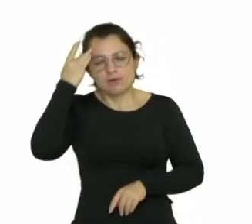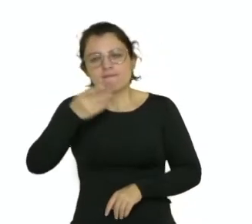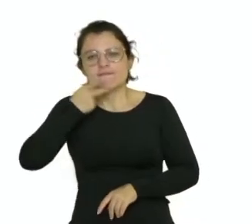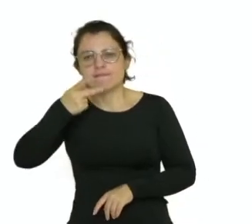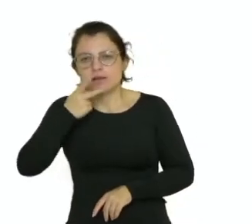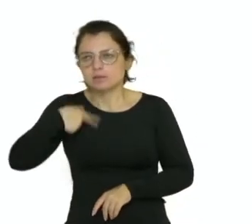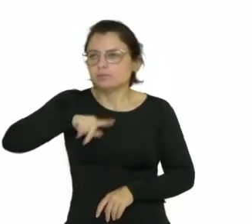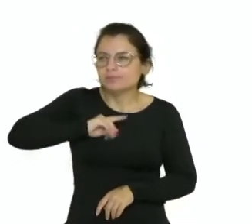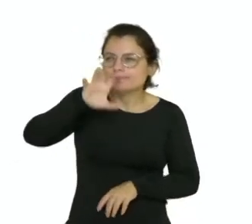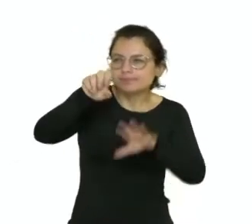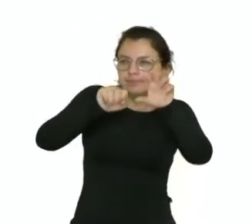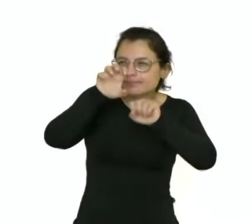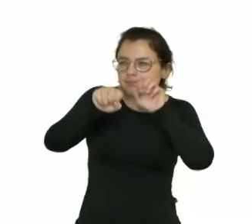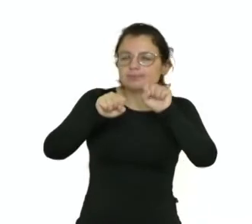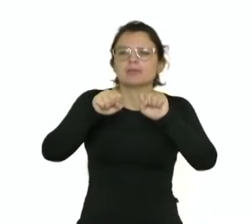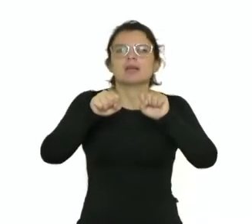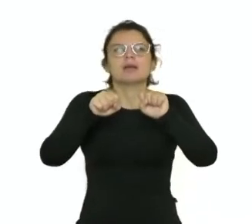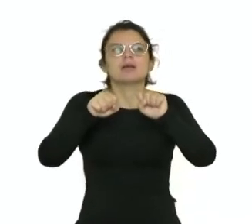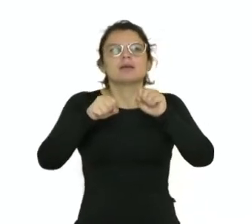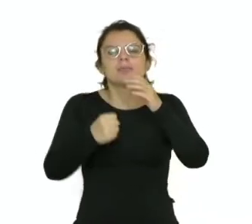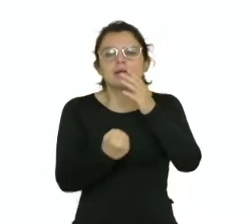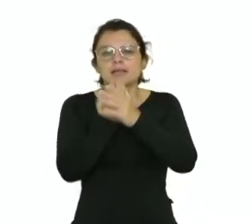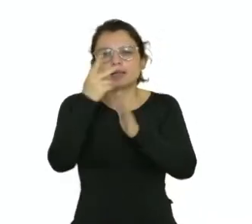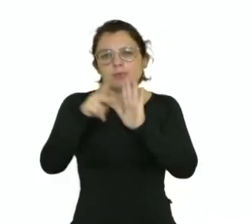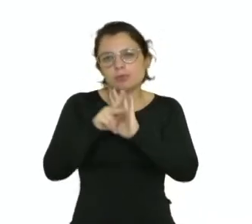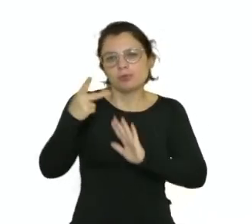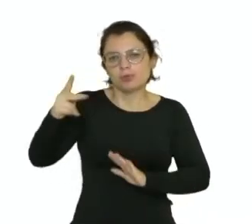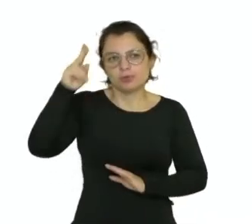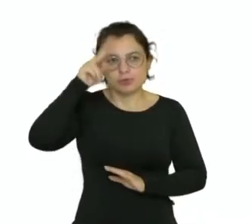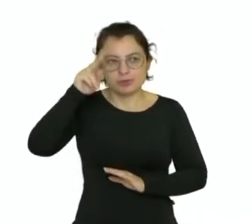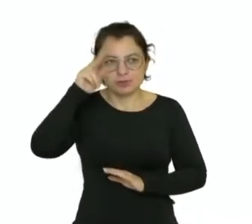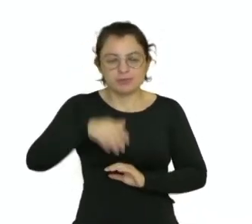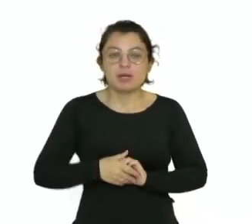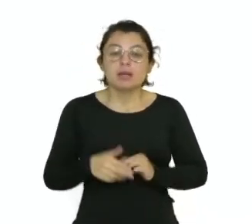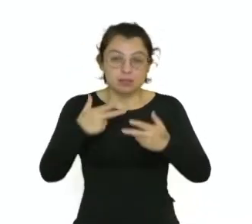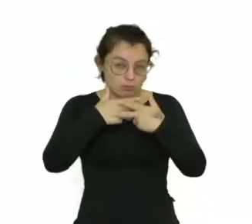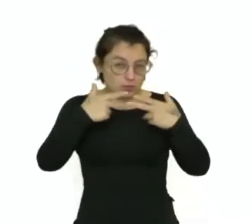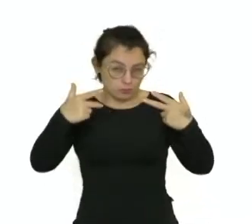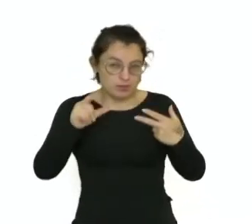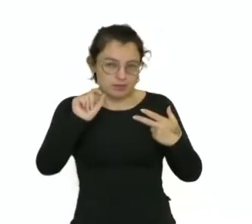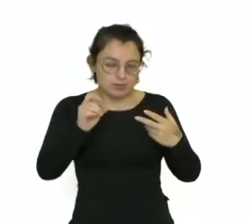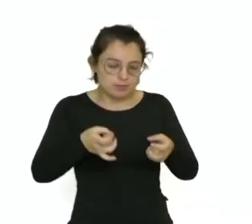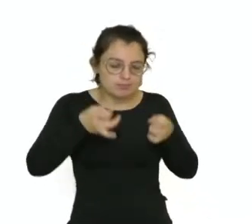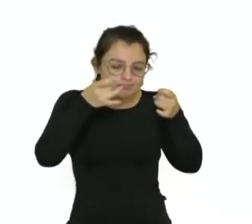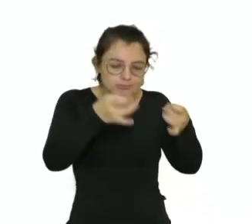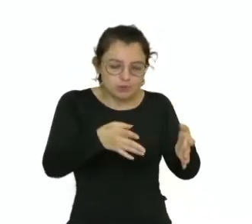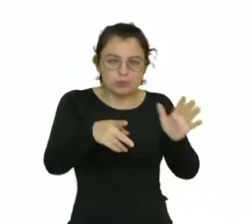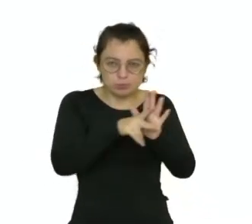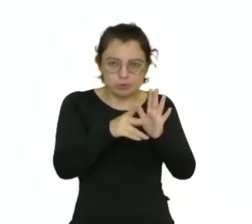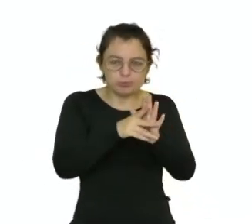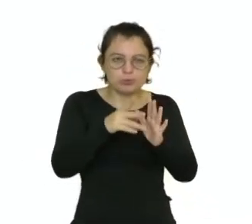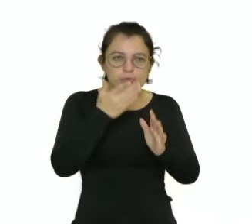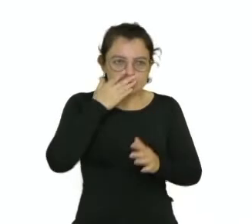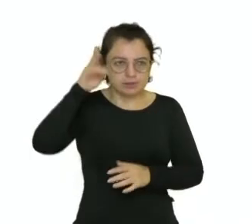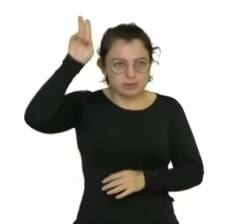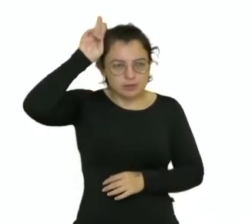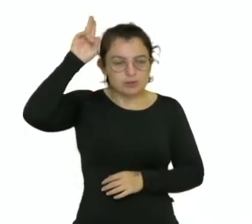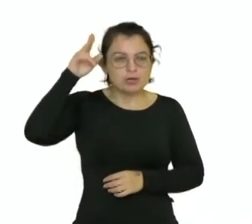povos tupi possuíam e ainda possuem muitos significados. A partir deles é possível